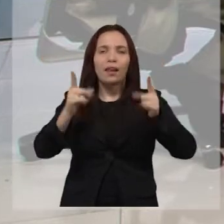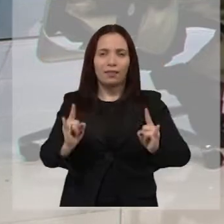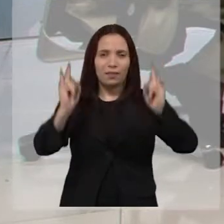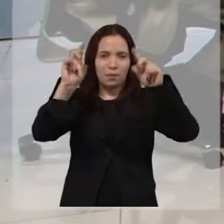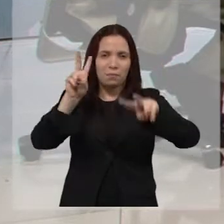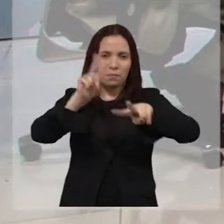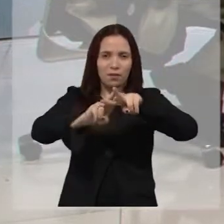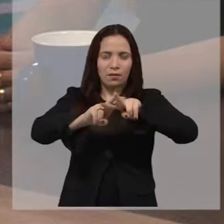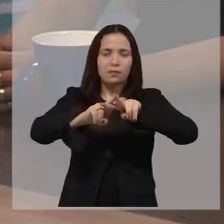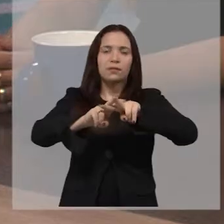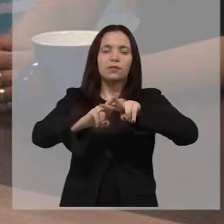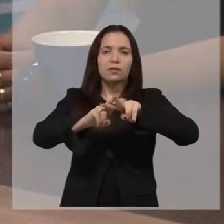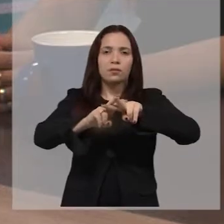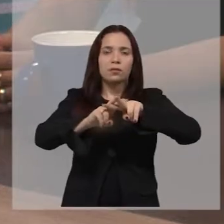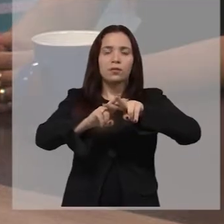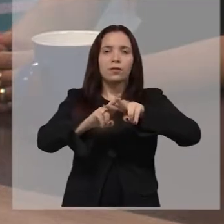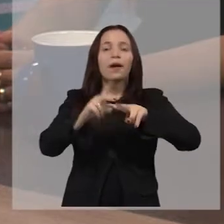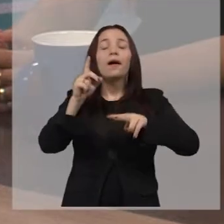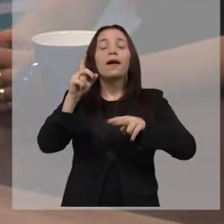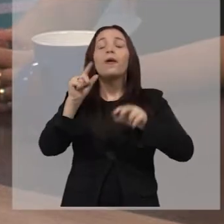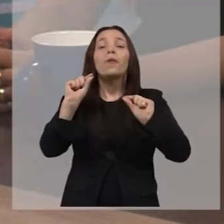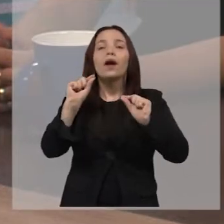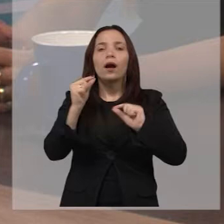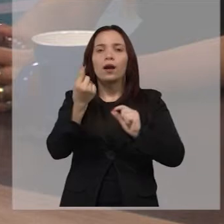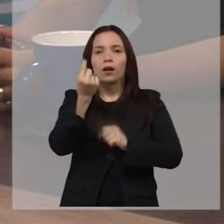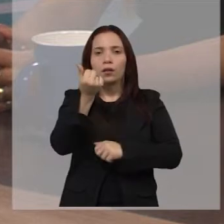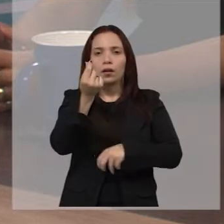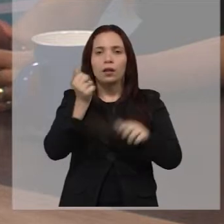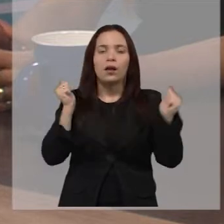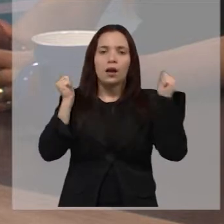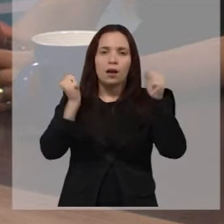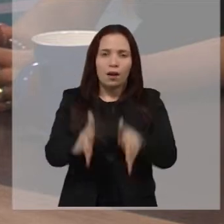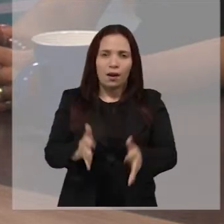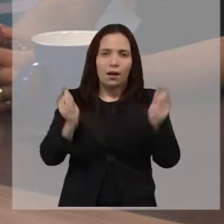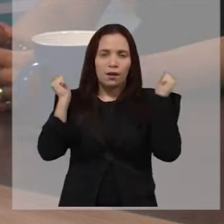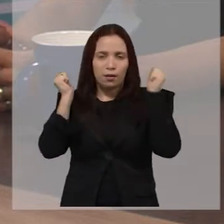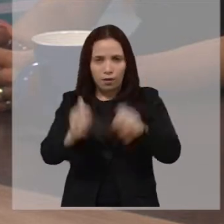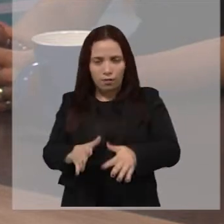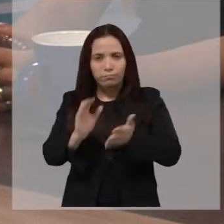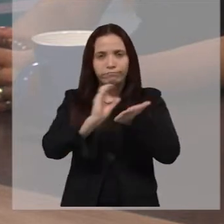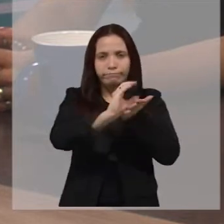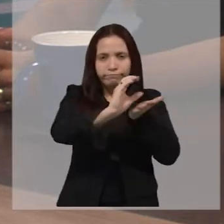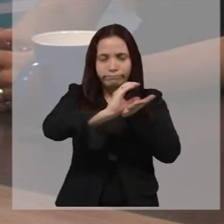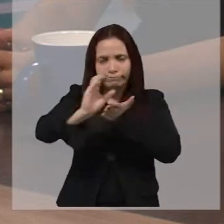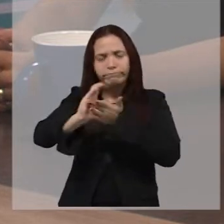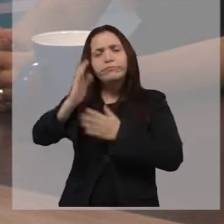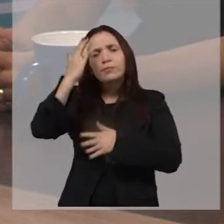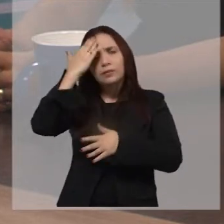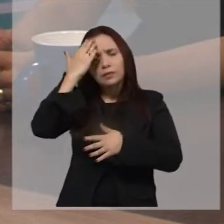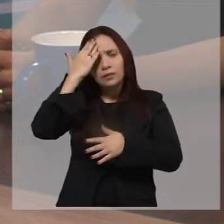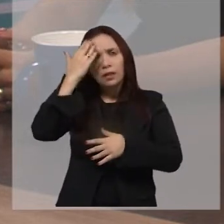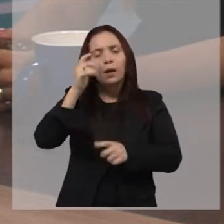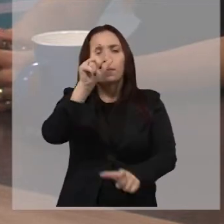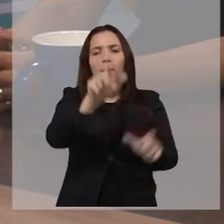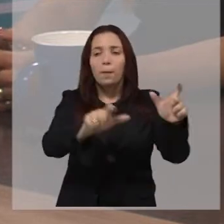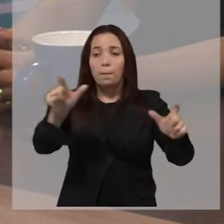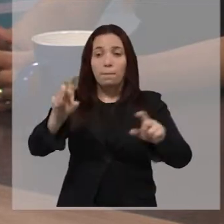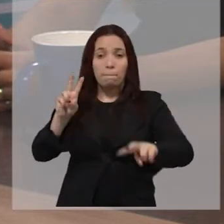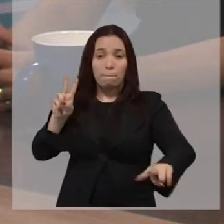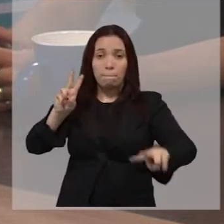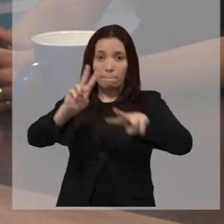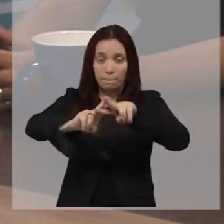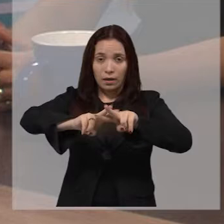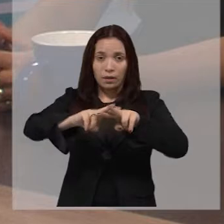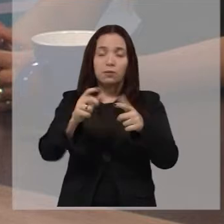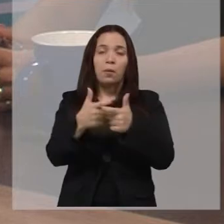prisional brasileiro está relacionado à questão dos custos, né? Quer dizer, a gente sabe que os